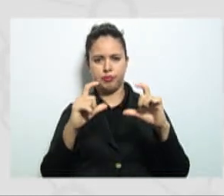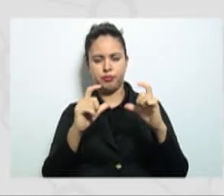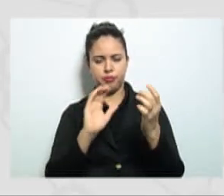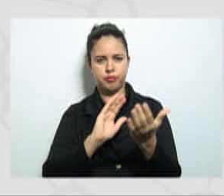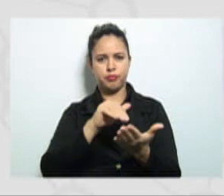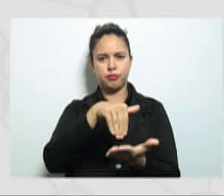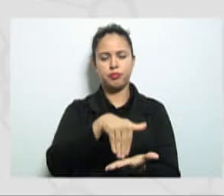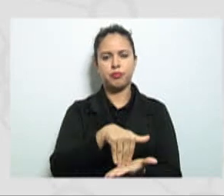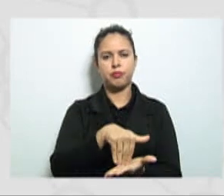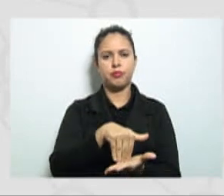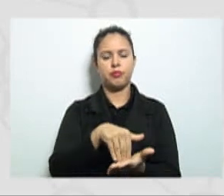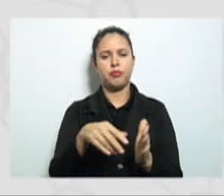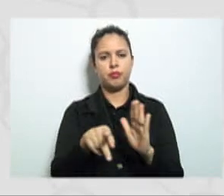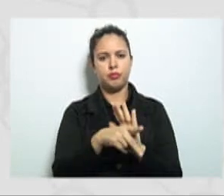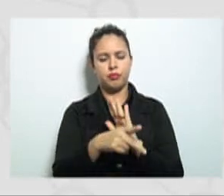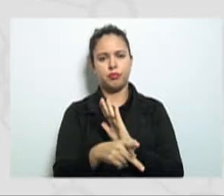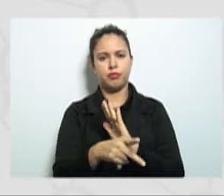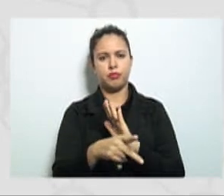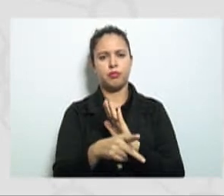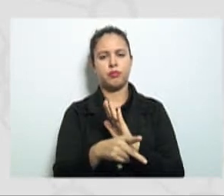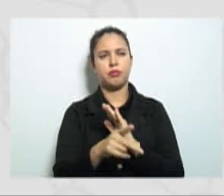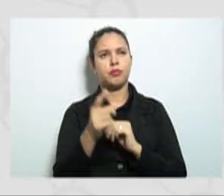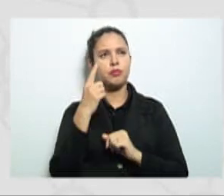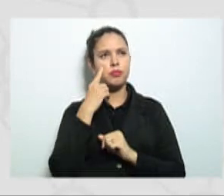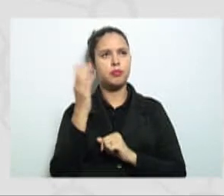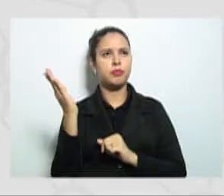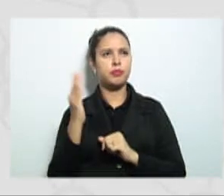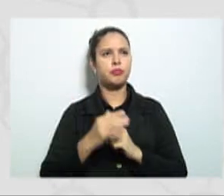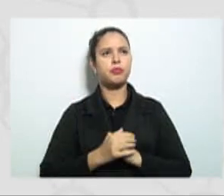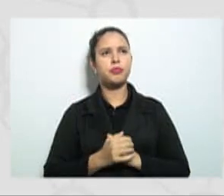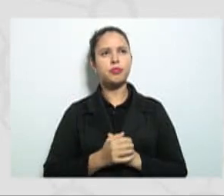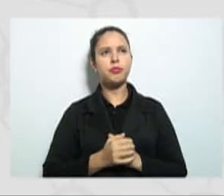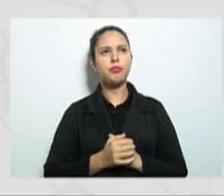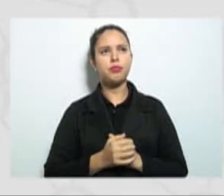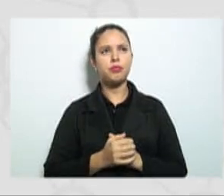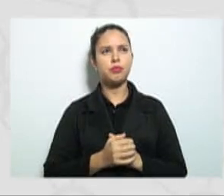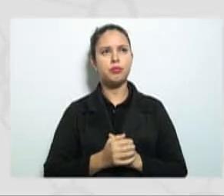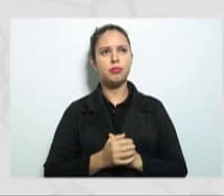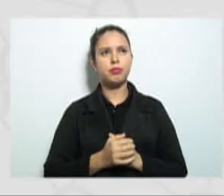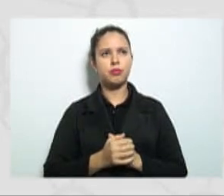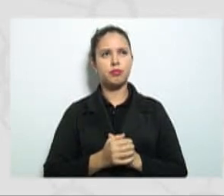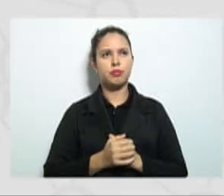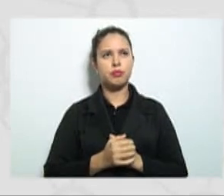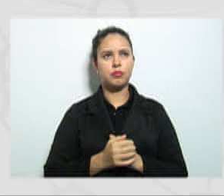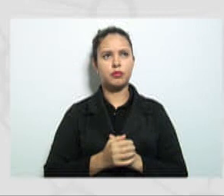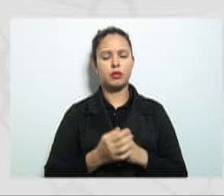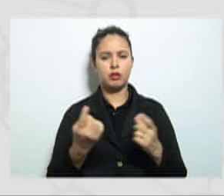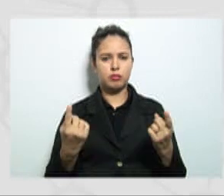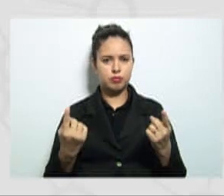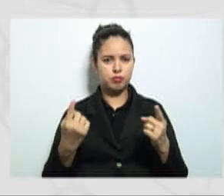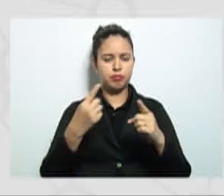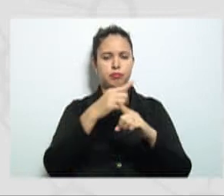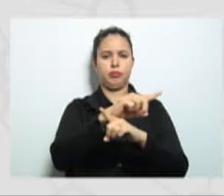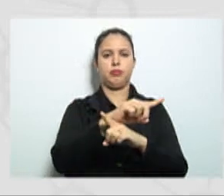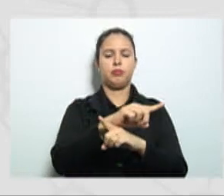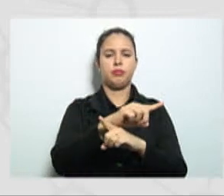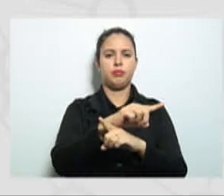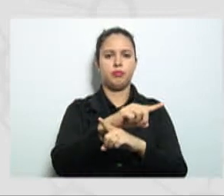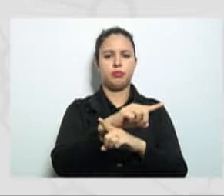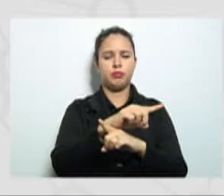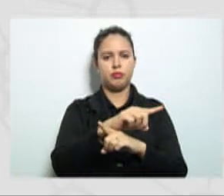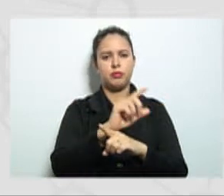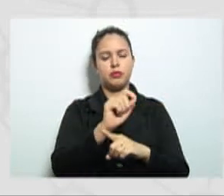São elementos coesivos de coesão sequencial. Elementos de oposição e contradição são